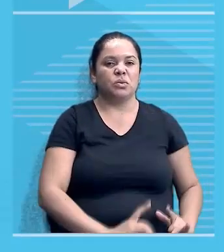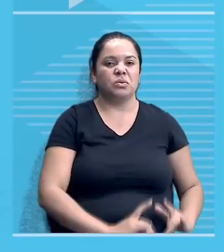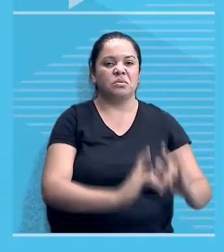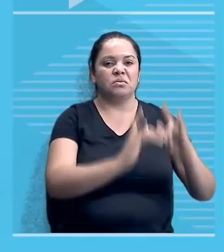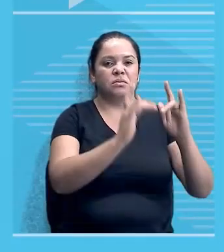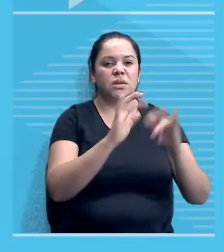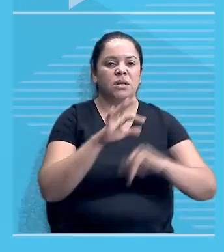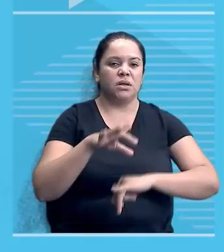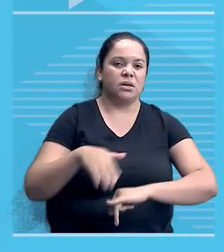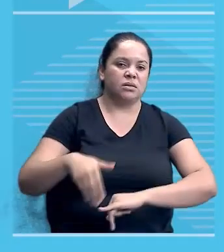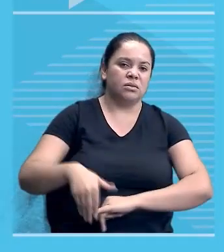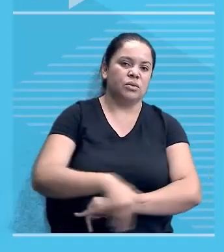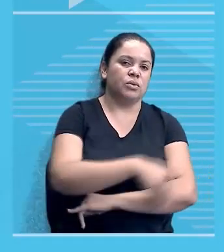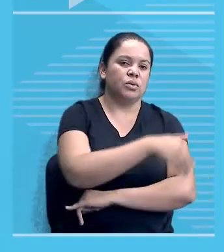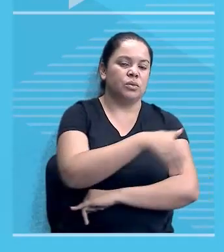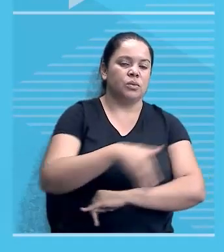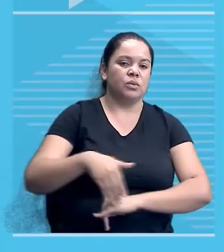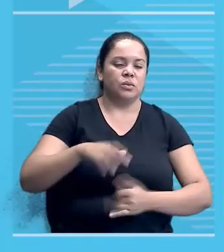prédios